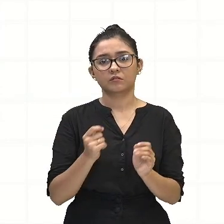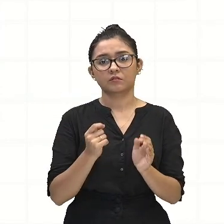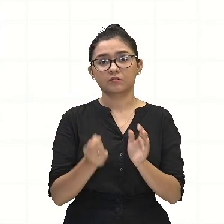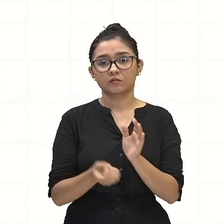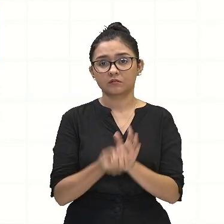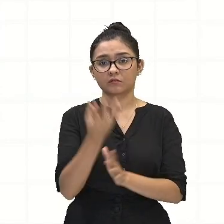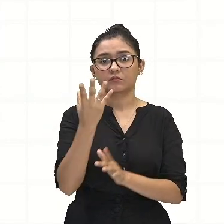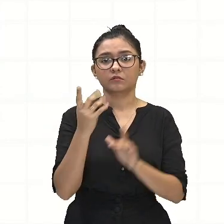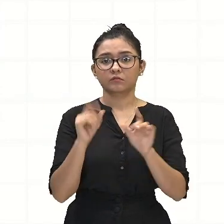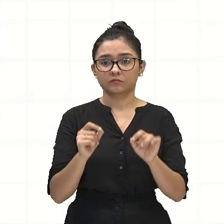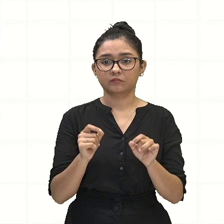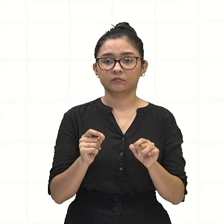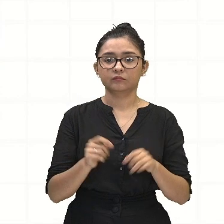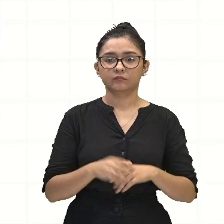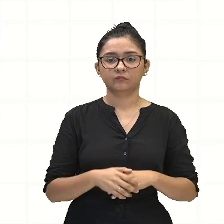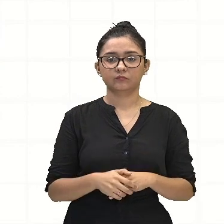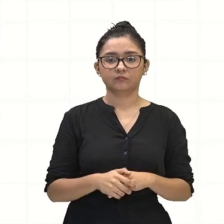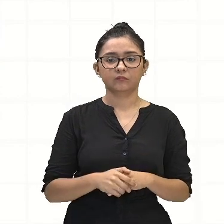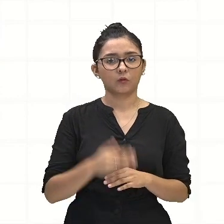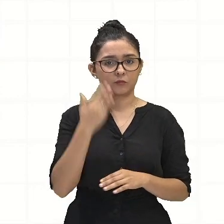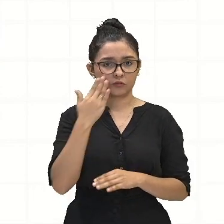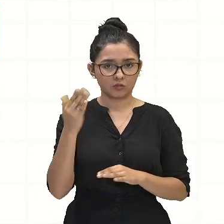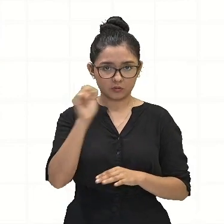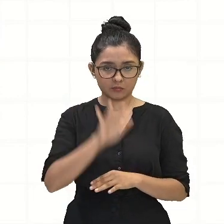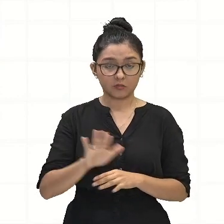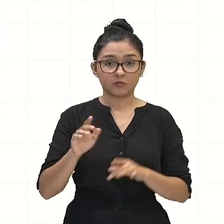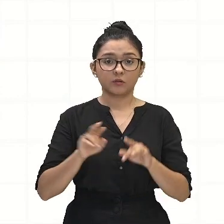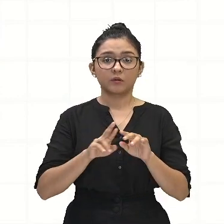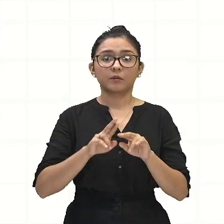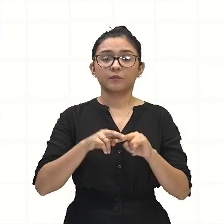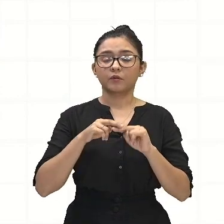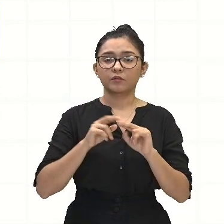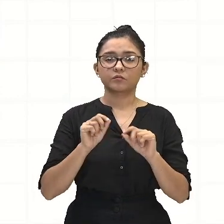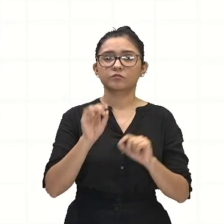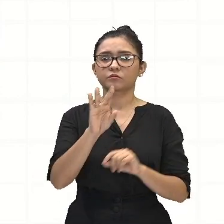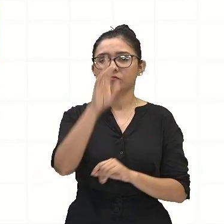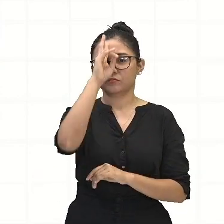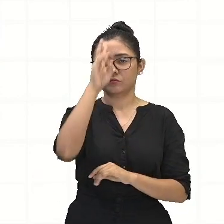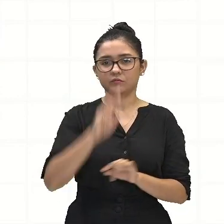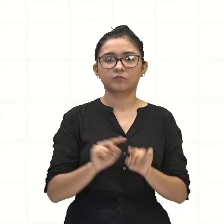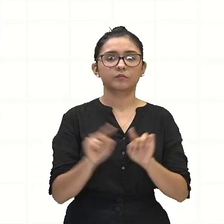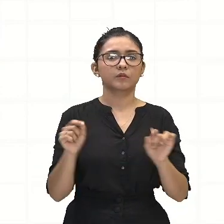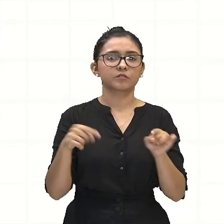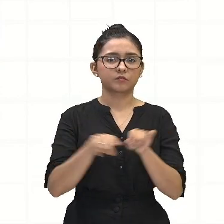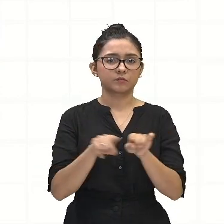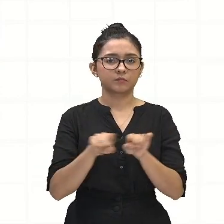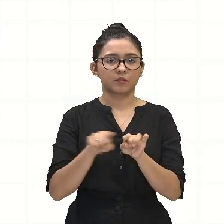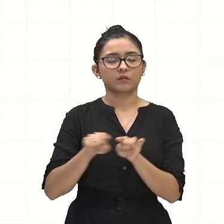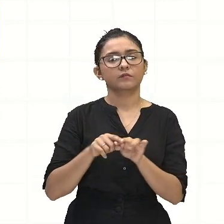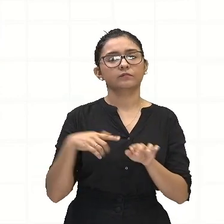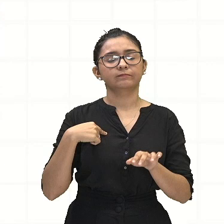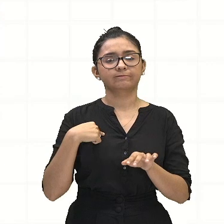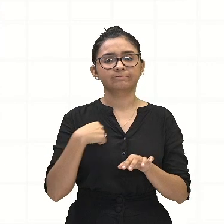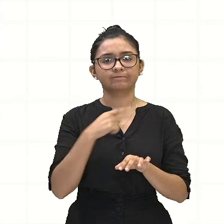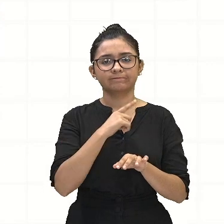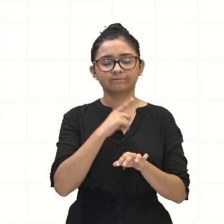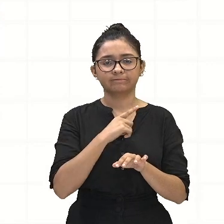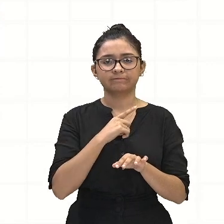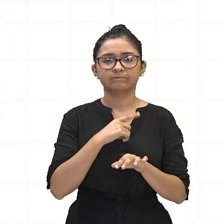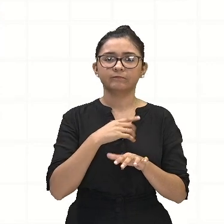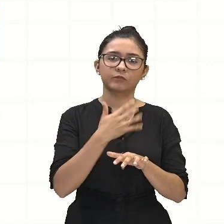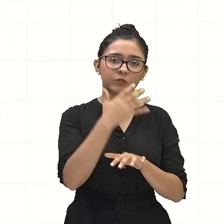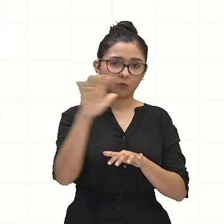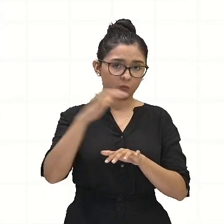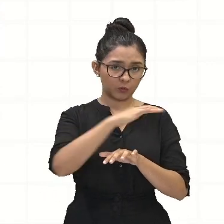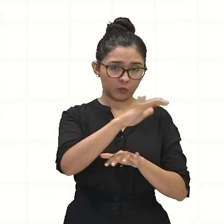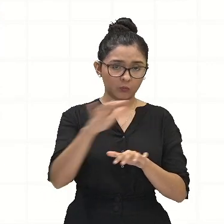tal qual estão aqui. Correto? Porque não só na história, bem como em outras áreas, em outras